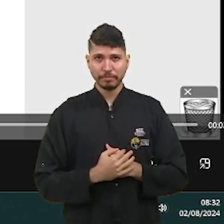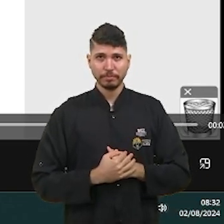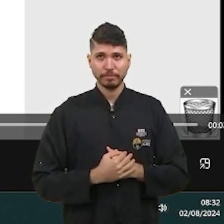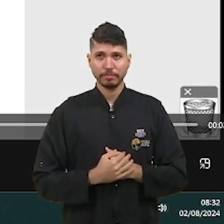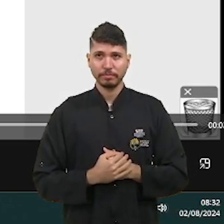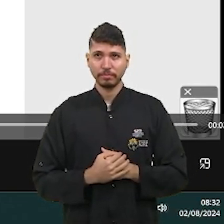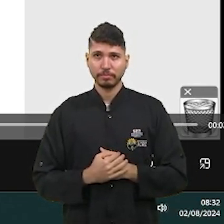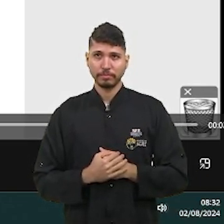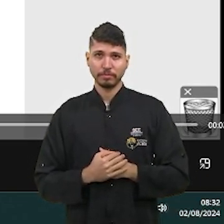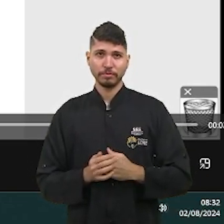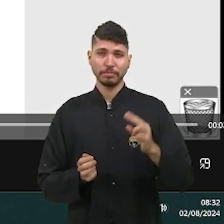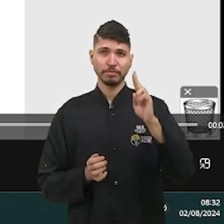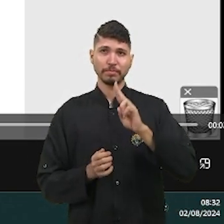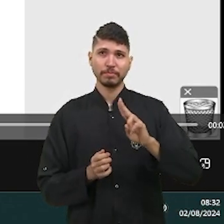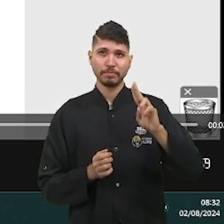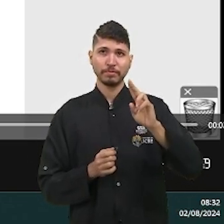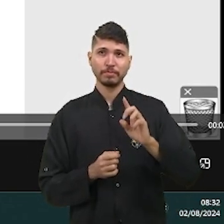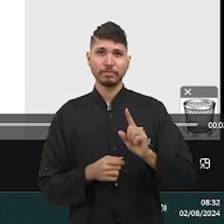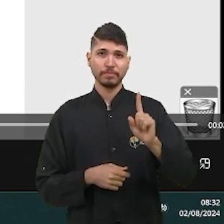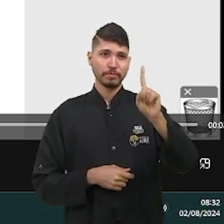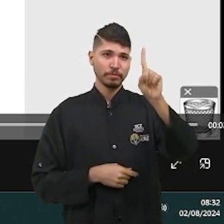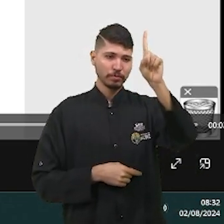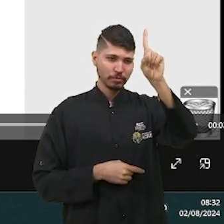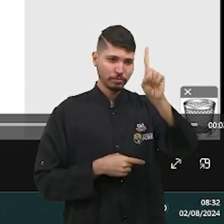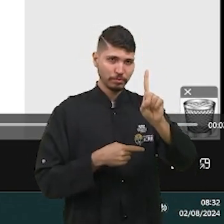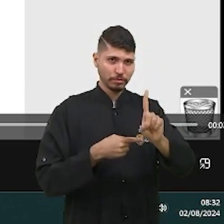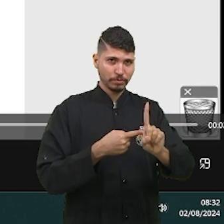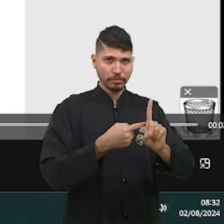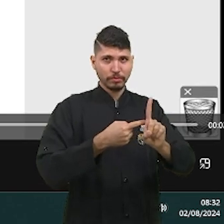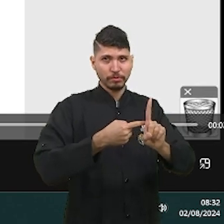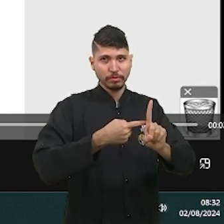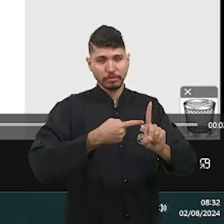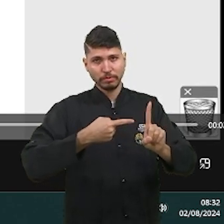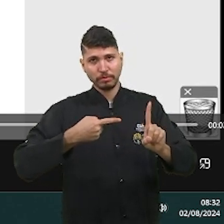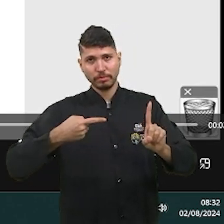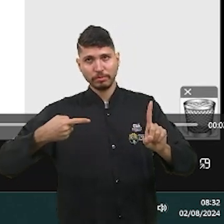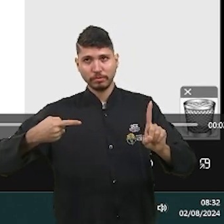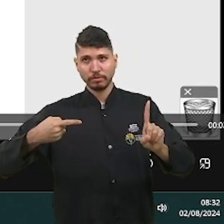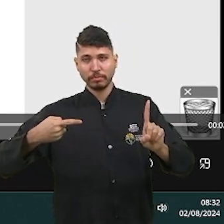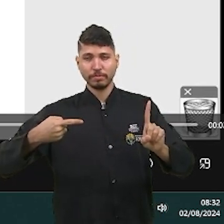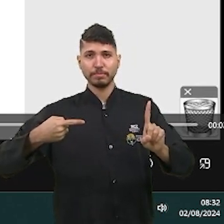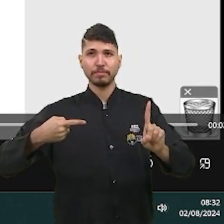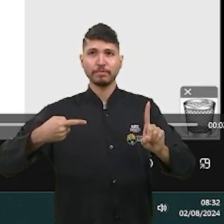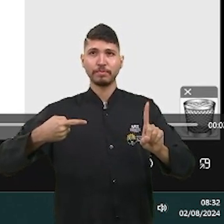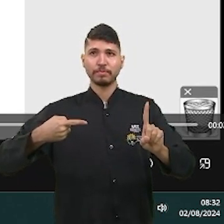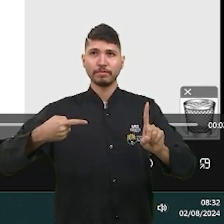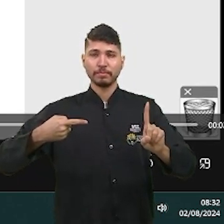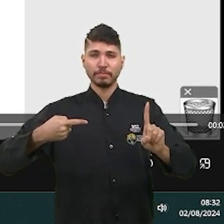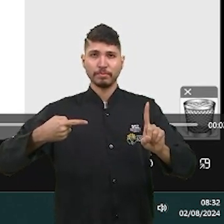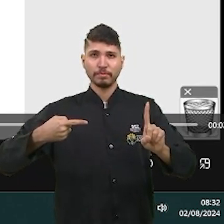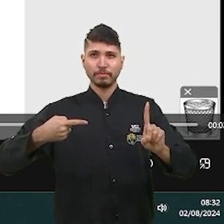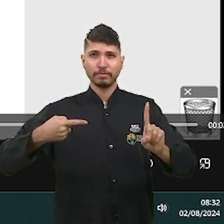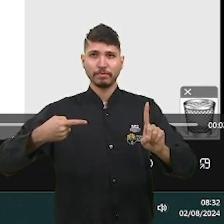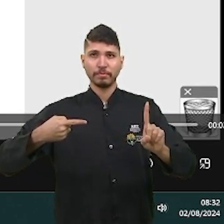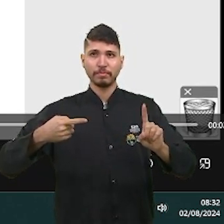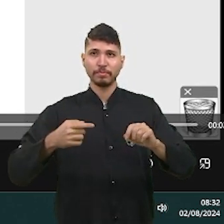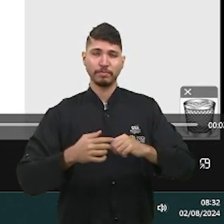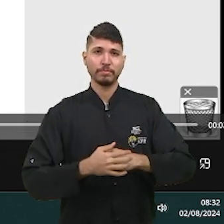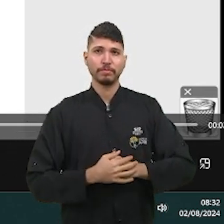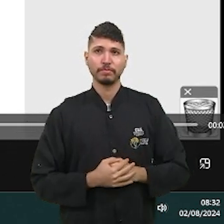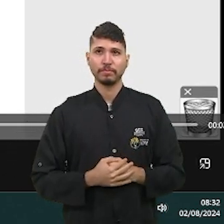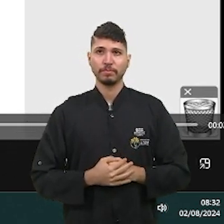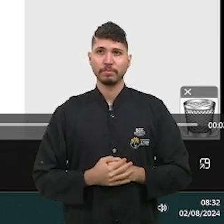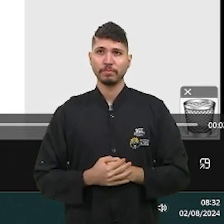seguinte você considera duas retas perpendiculares por exemplo elas se intersectam num